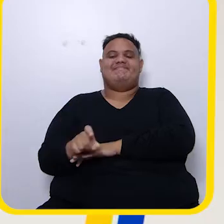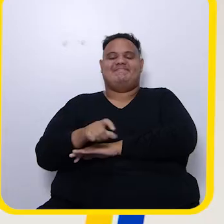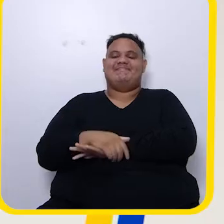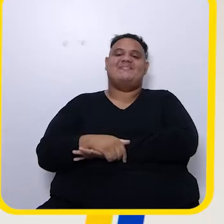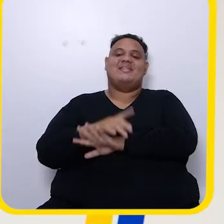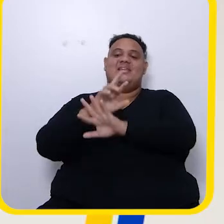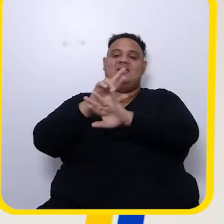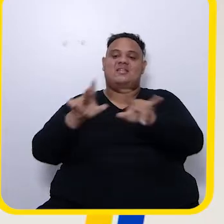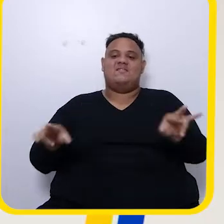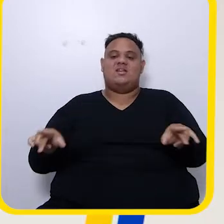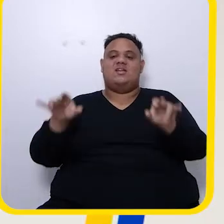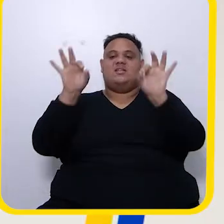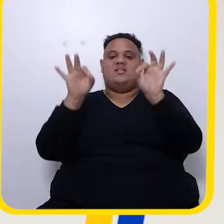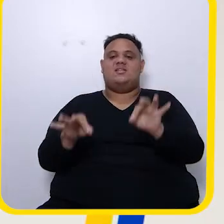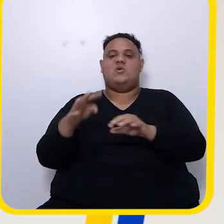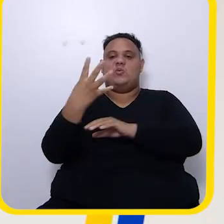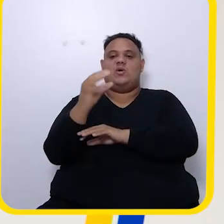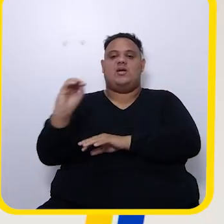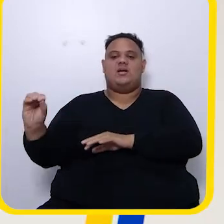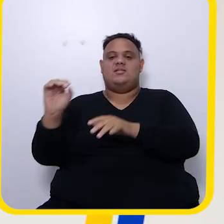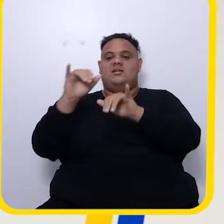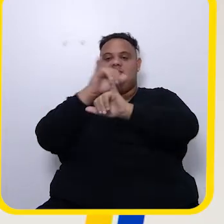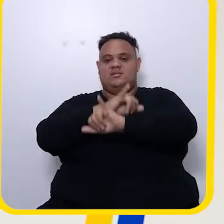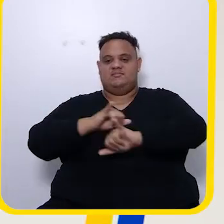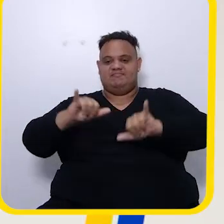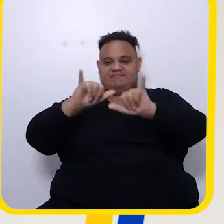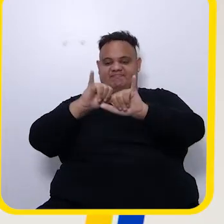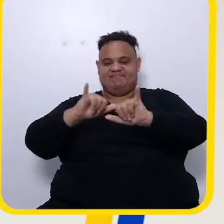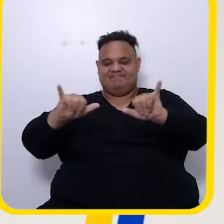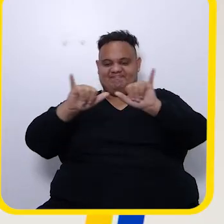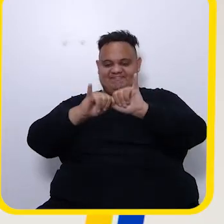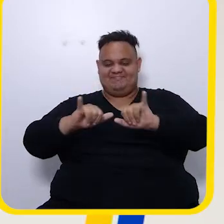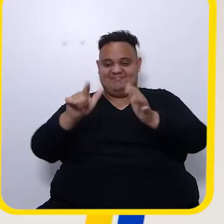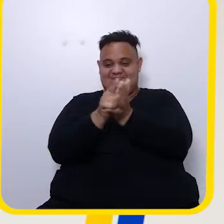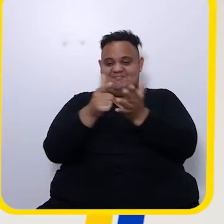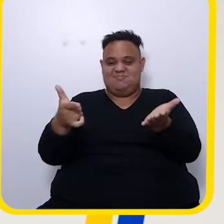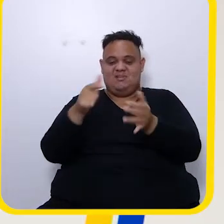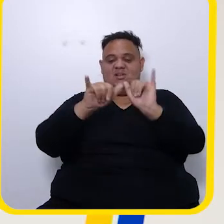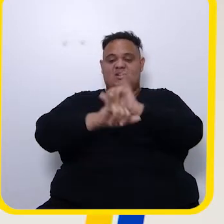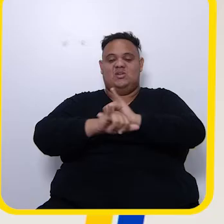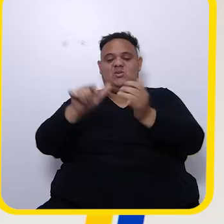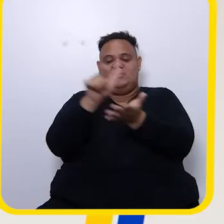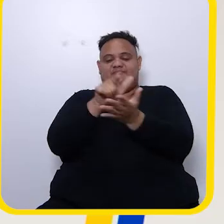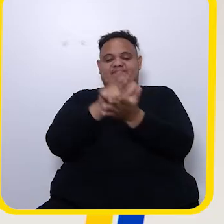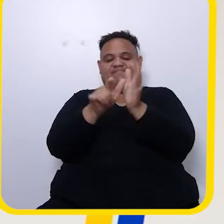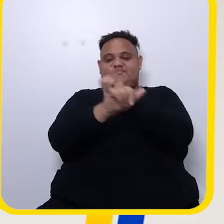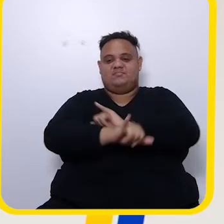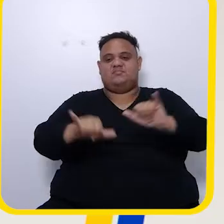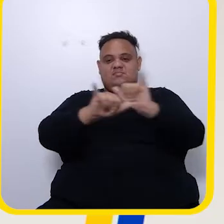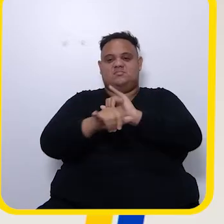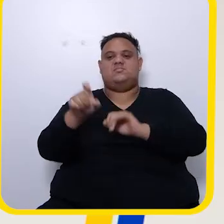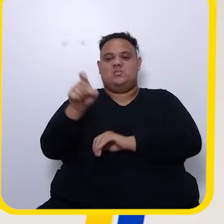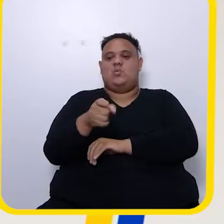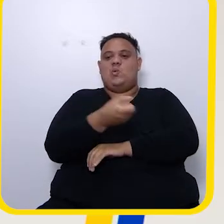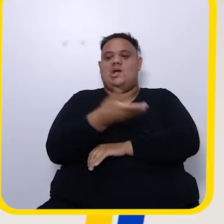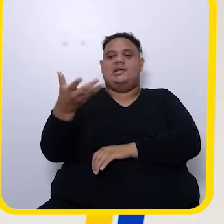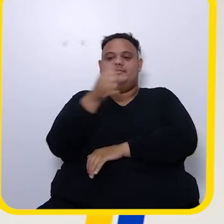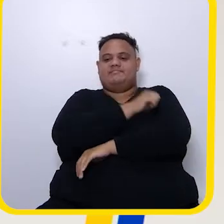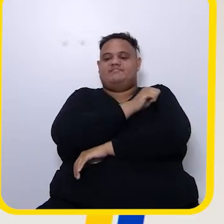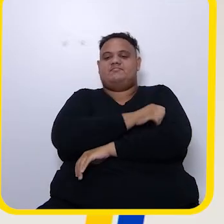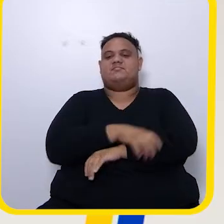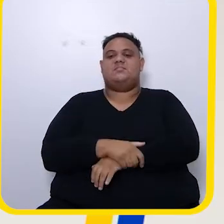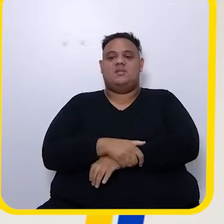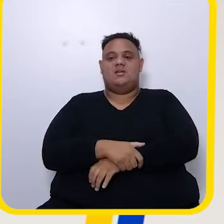Essa diferença é 40 panfletos. Prontinho. Lembre que x é a quantidade de alunos, né? Pronto.